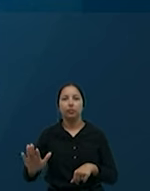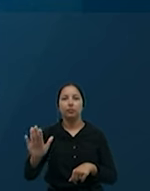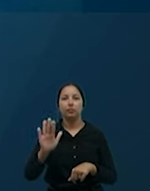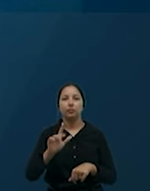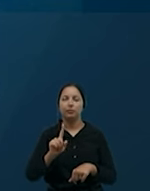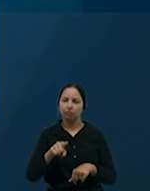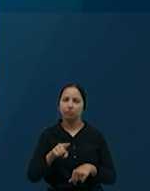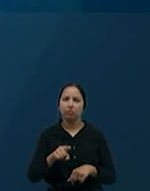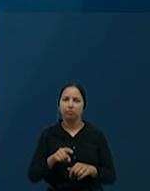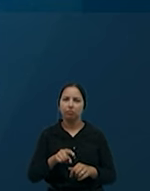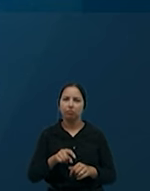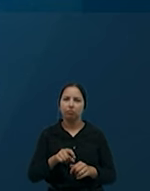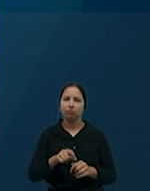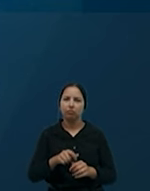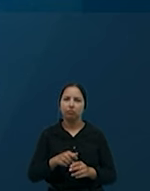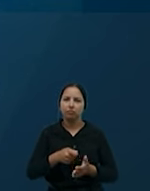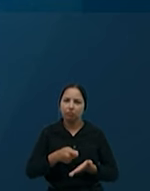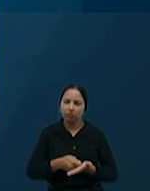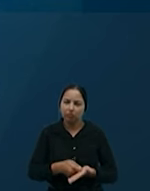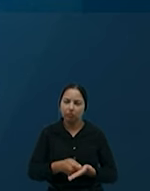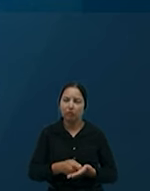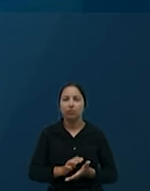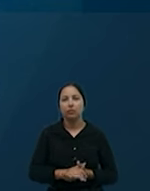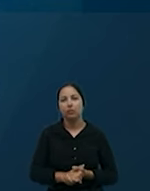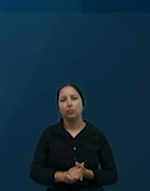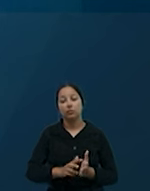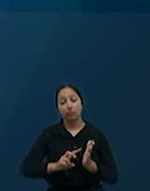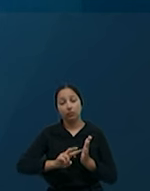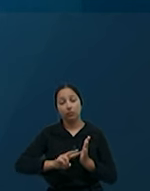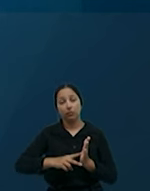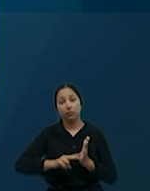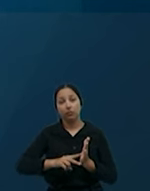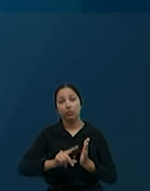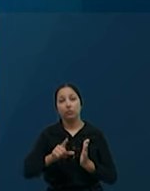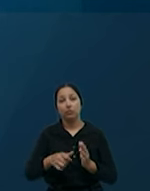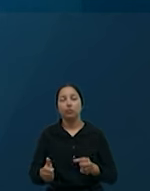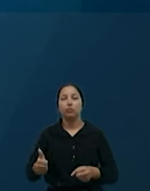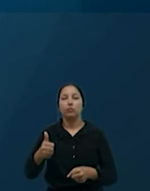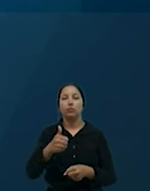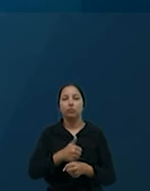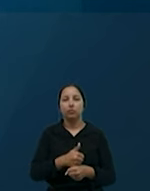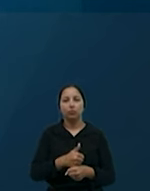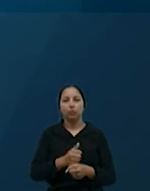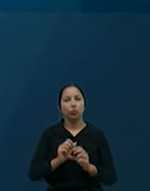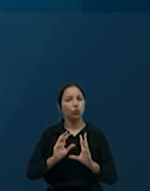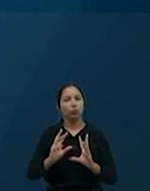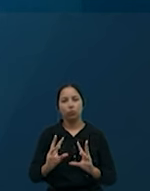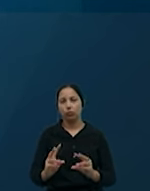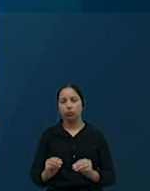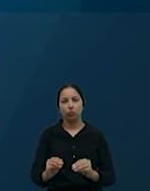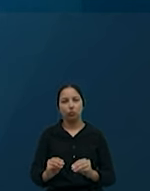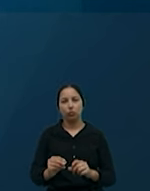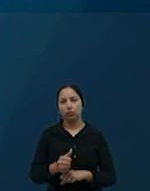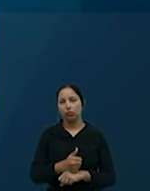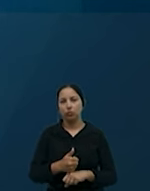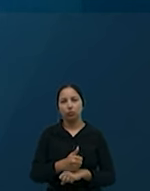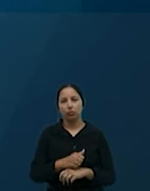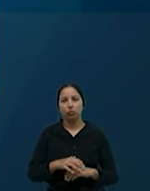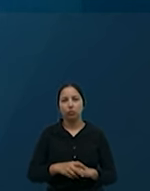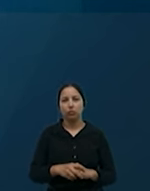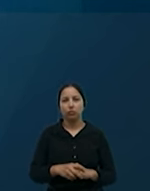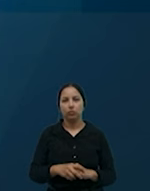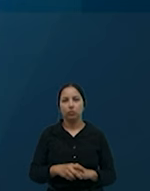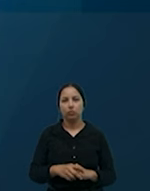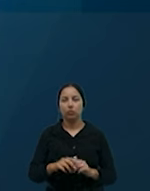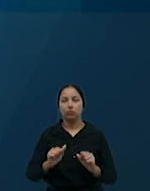no sentido de que os sindicatos são substitutos processuais de toda a categoria, estando legitimados a defender em juízo os interesses da